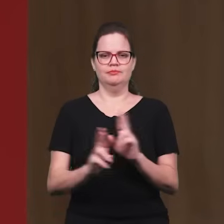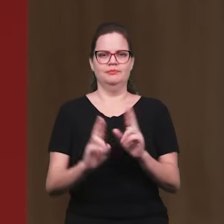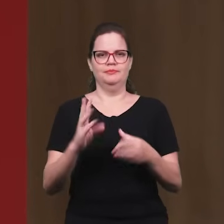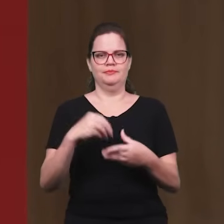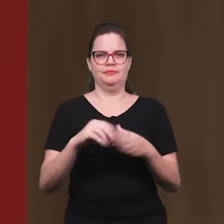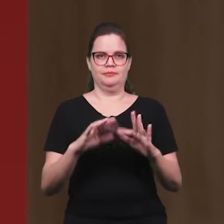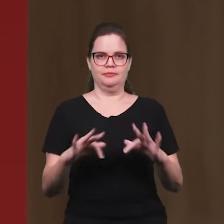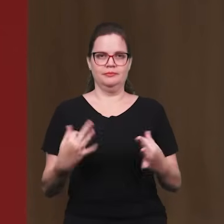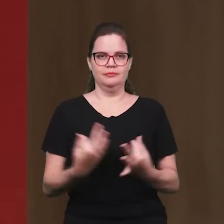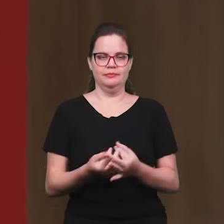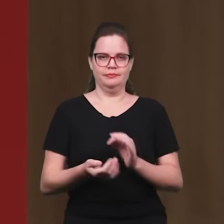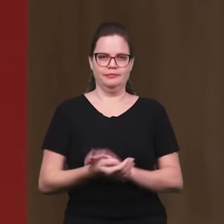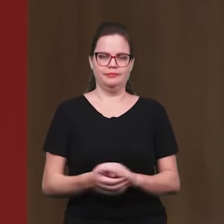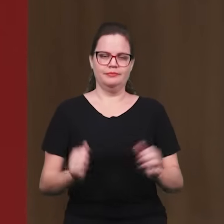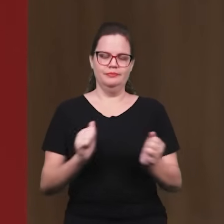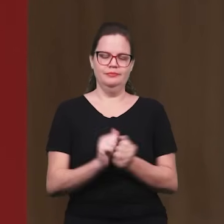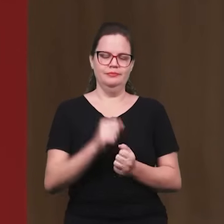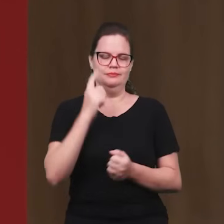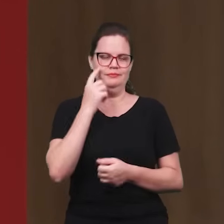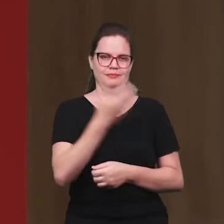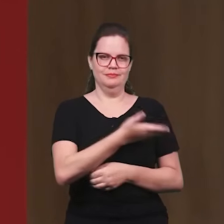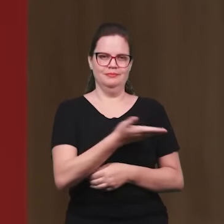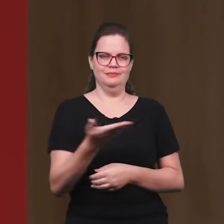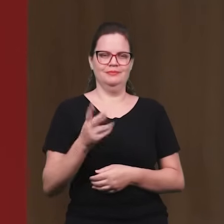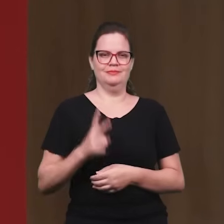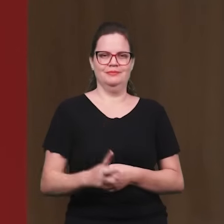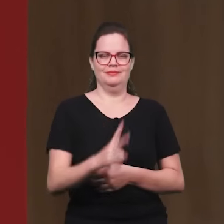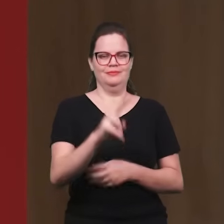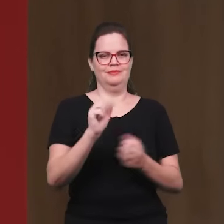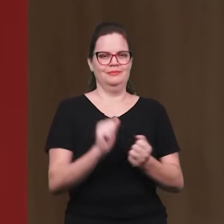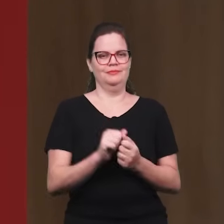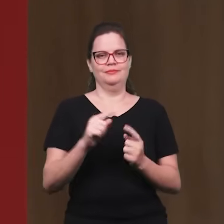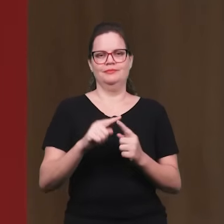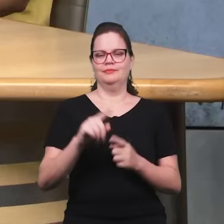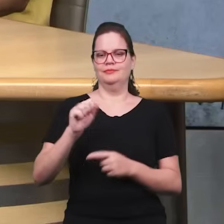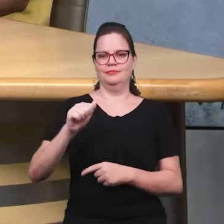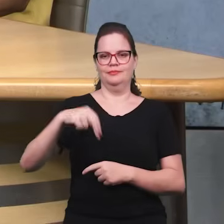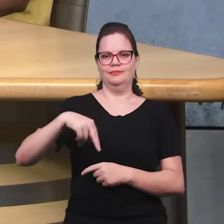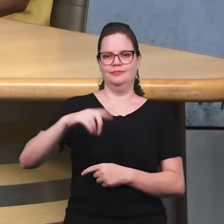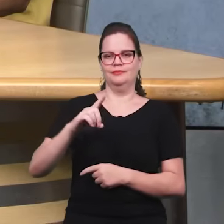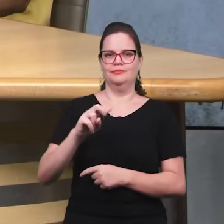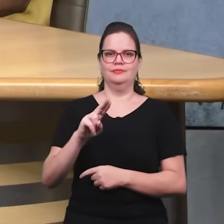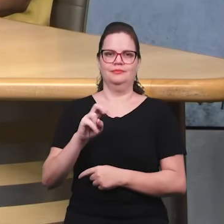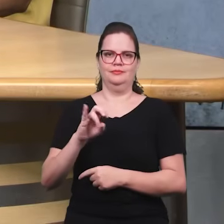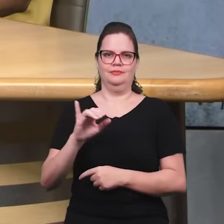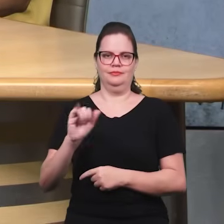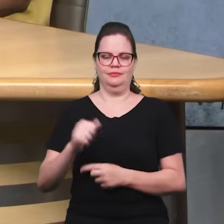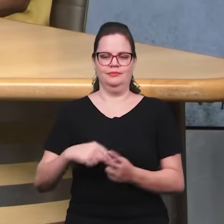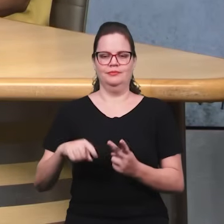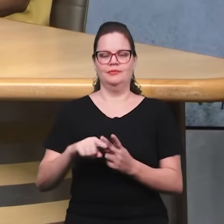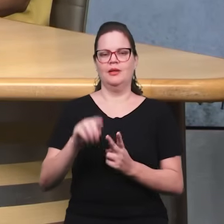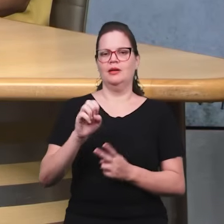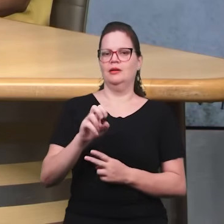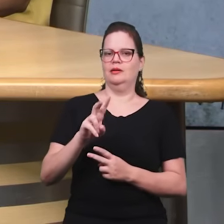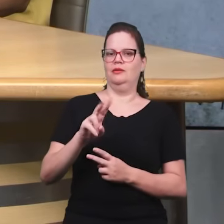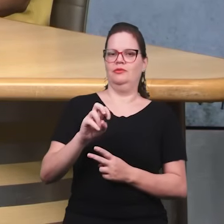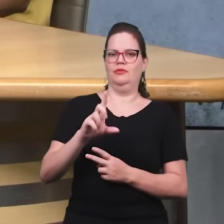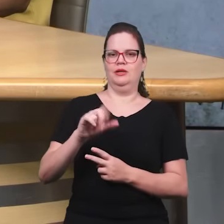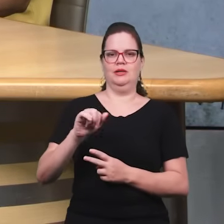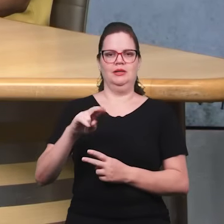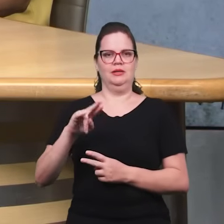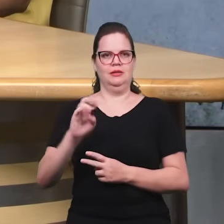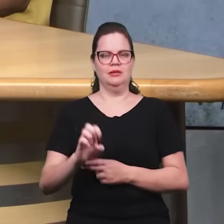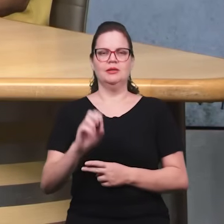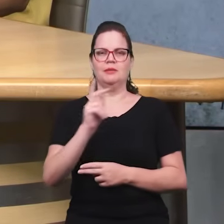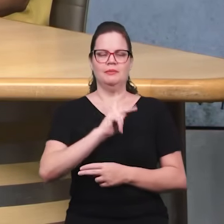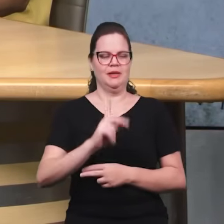relacionamentos familiares. E junto comigo estão sempre as queridas Andréia e Eveline. A paz do Senhor, Andréia. Paz do